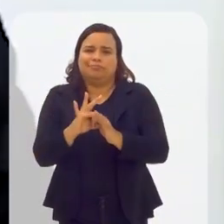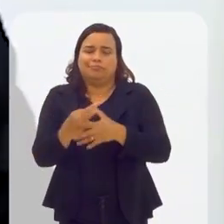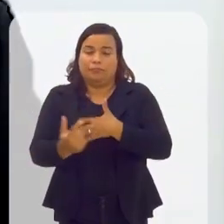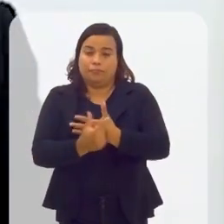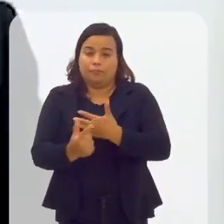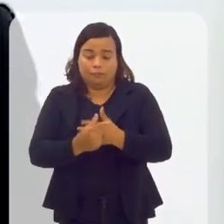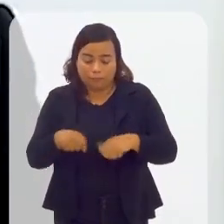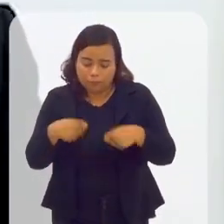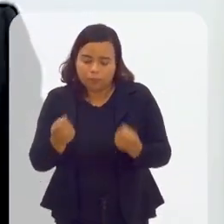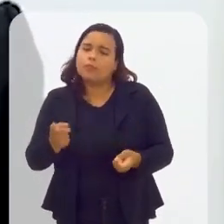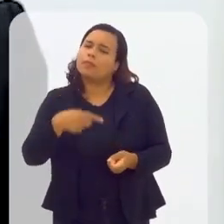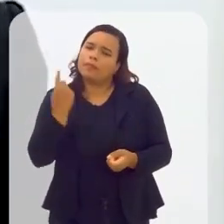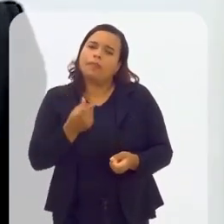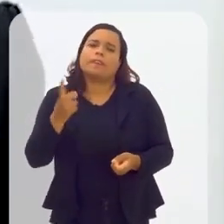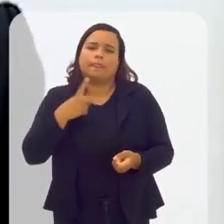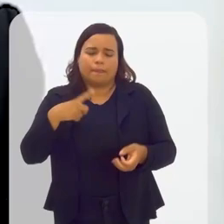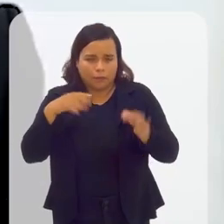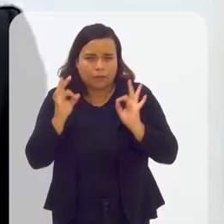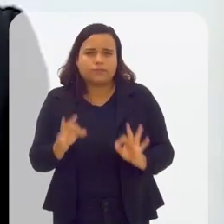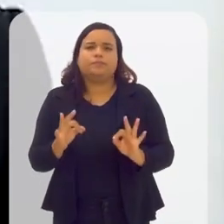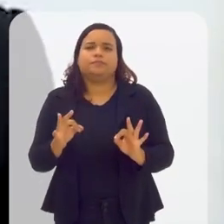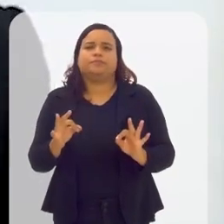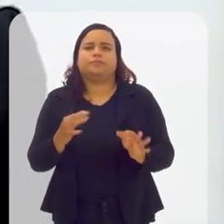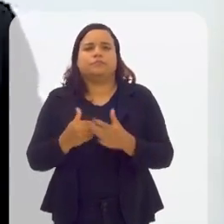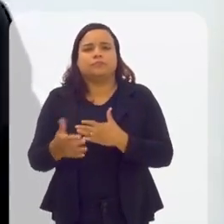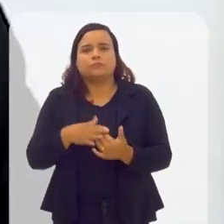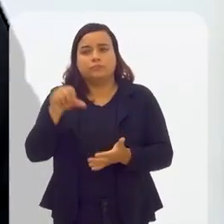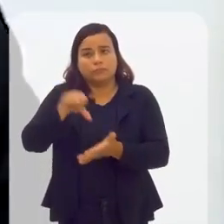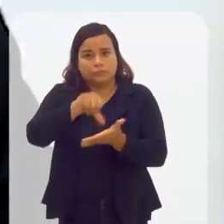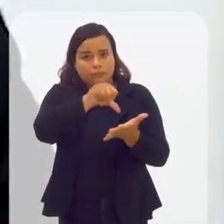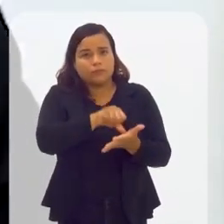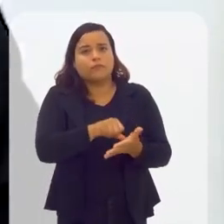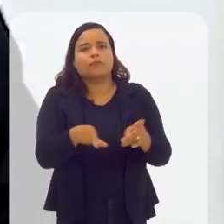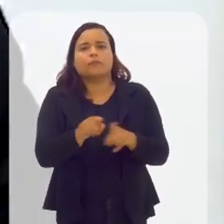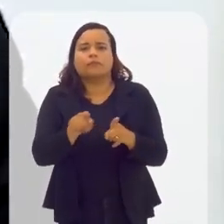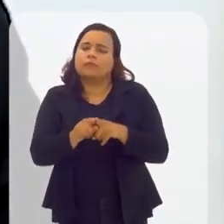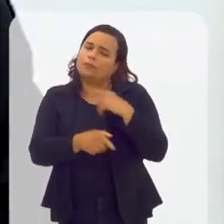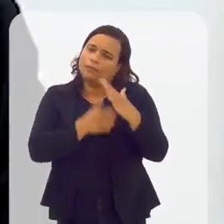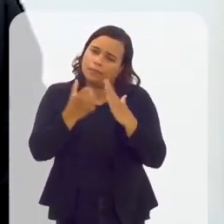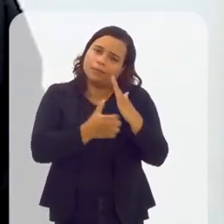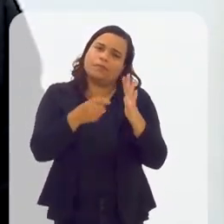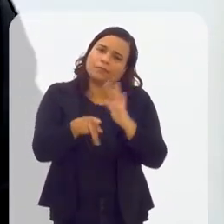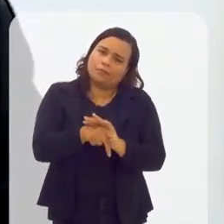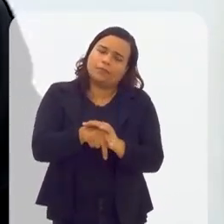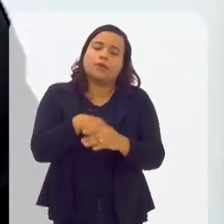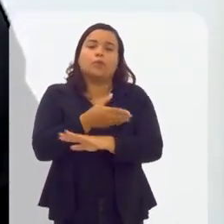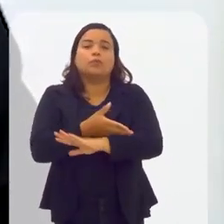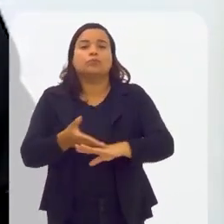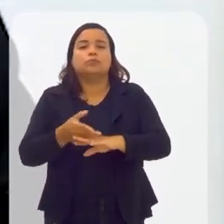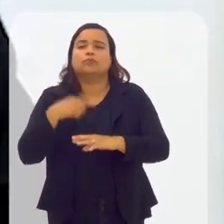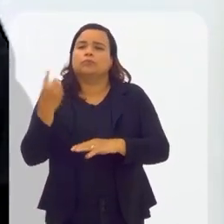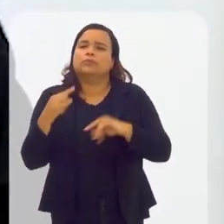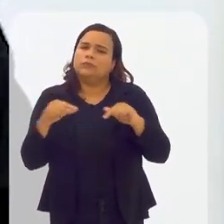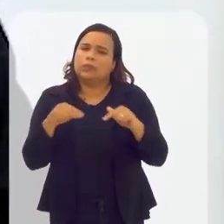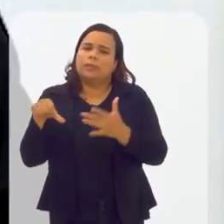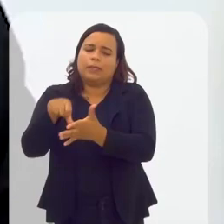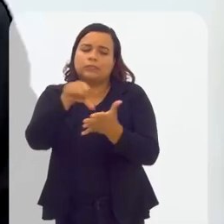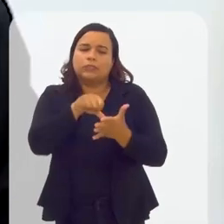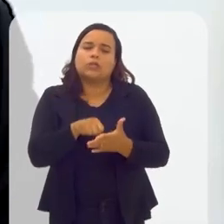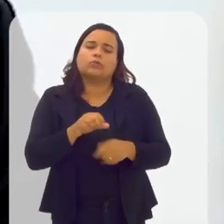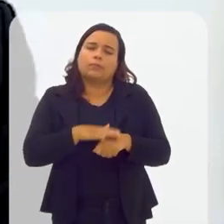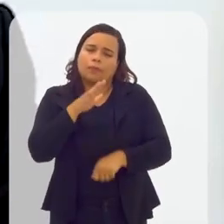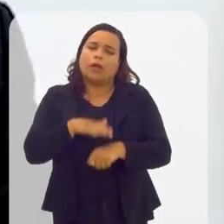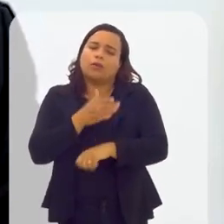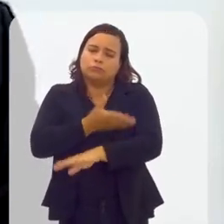grande que a gente exerce aqui, seja para setores, seja para empresas. Normalmente, a gente trabalha mais com